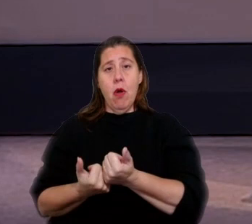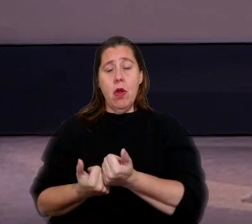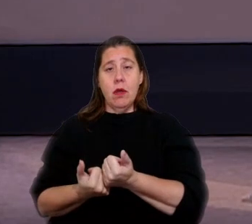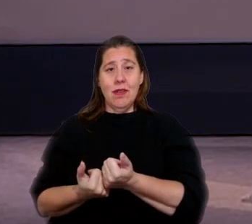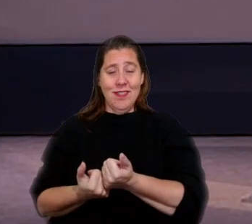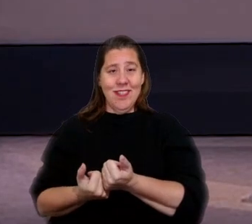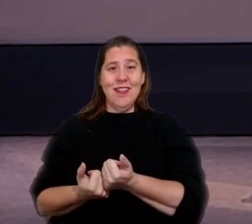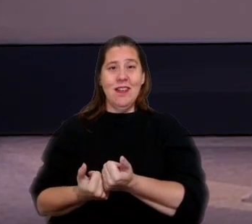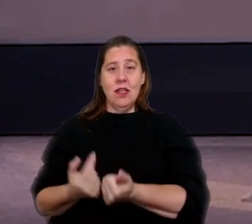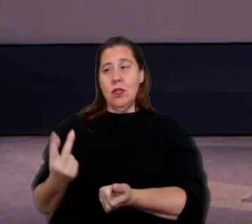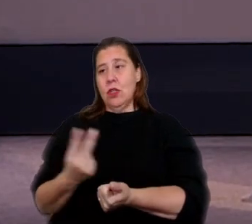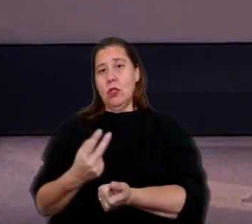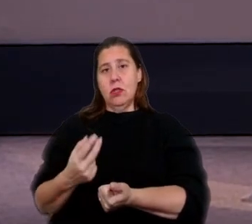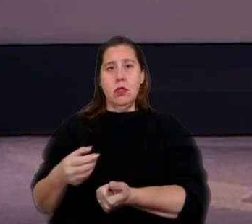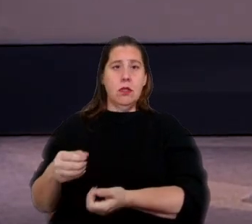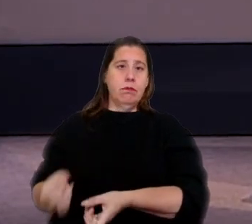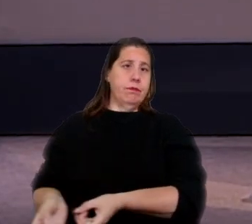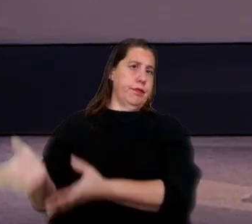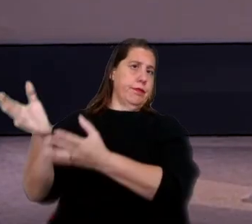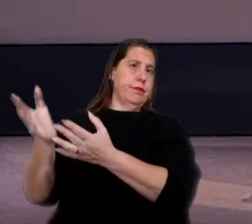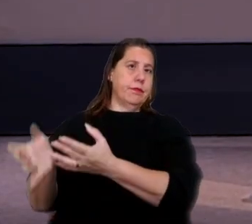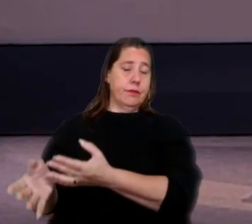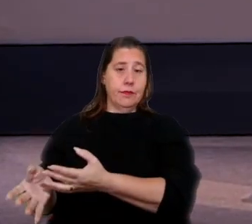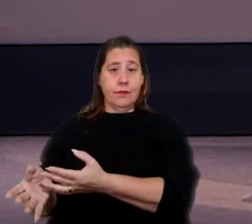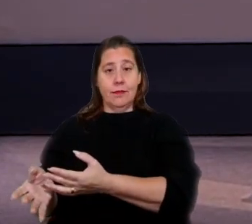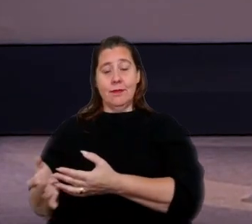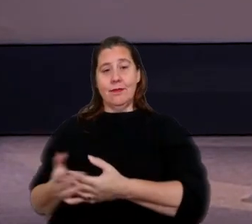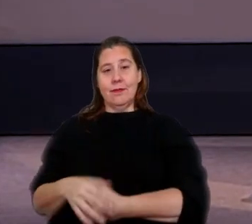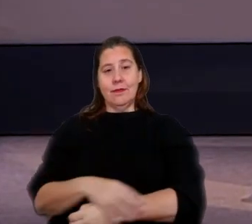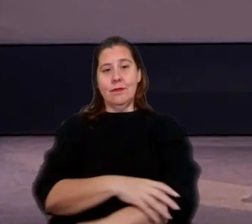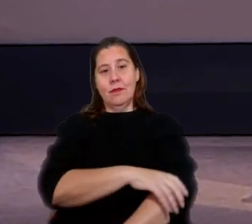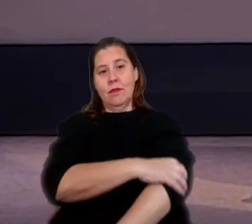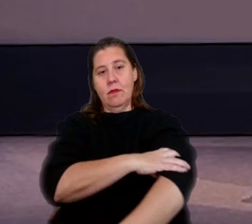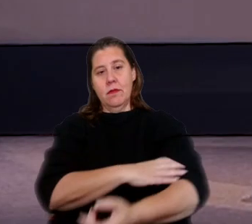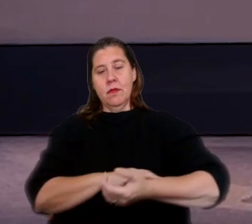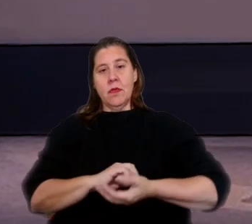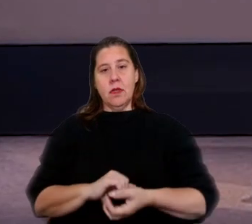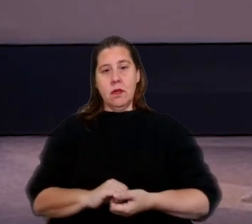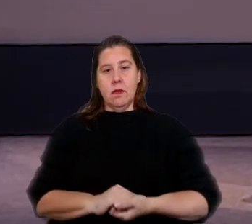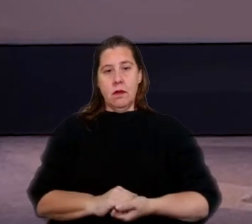apoio que eles descantearam logo de cara, né? Enfim.